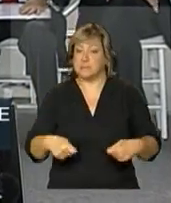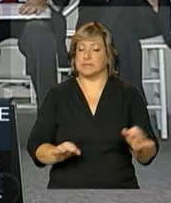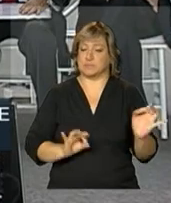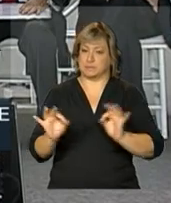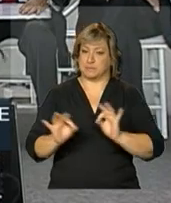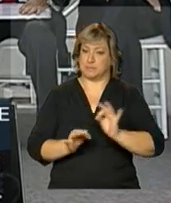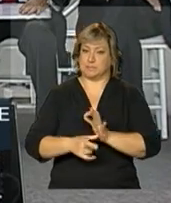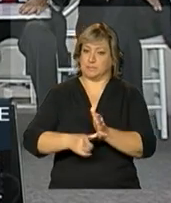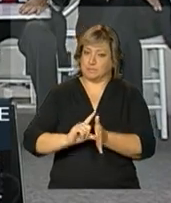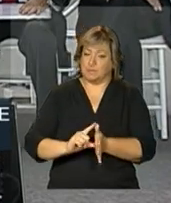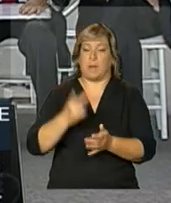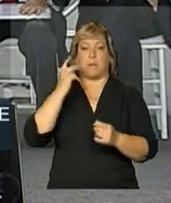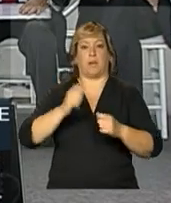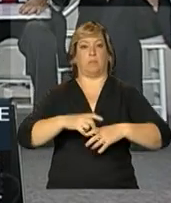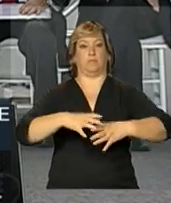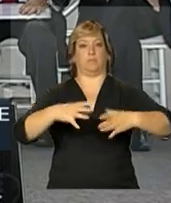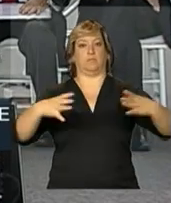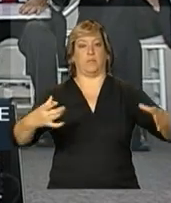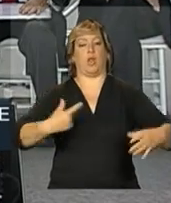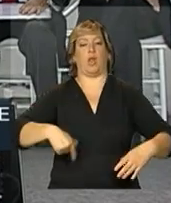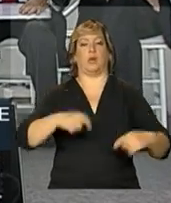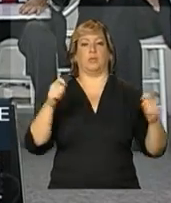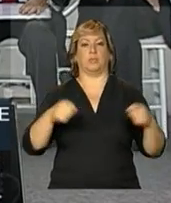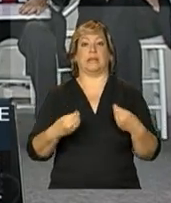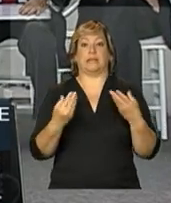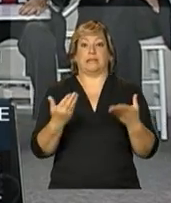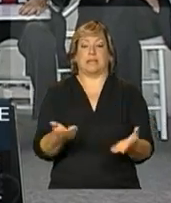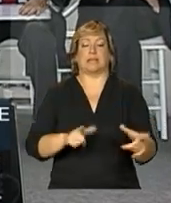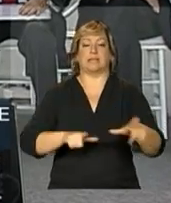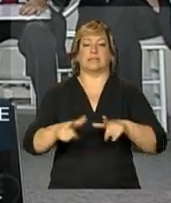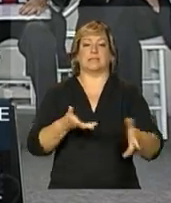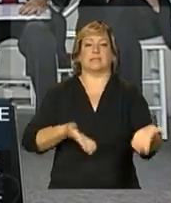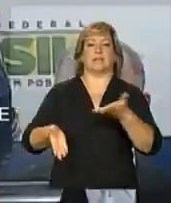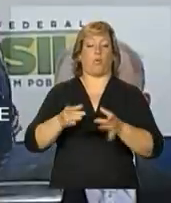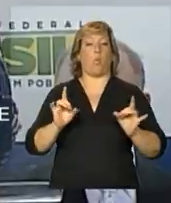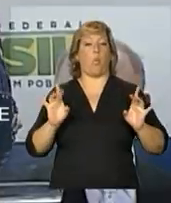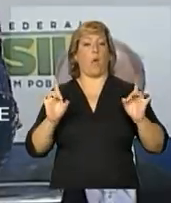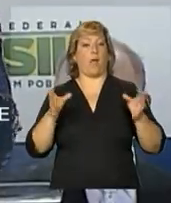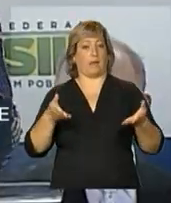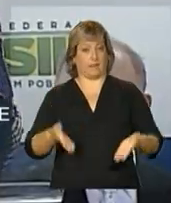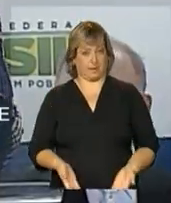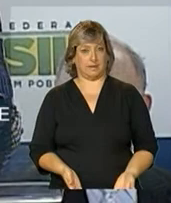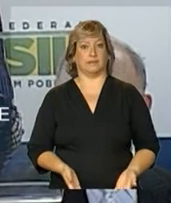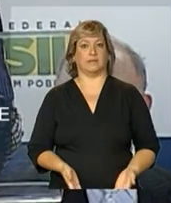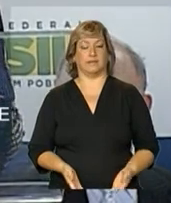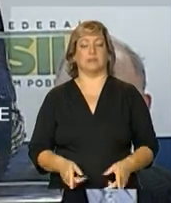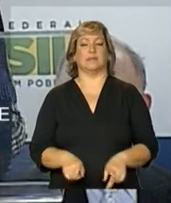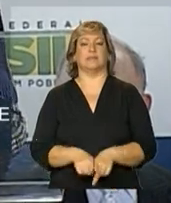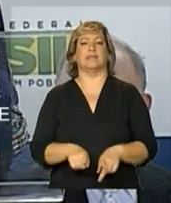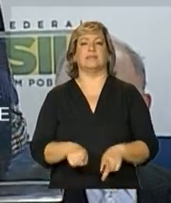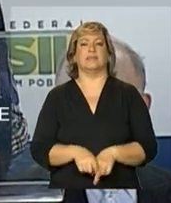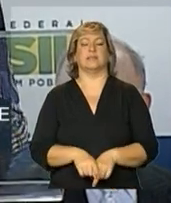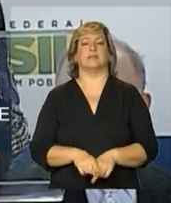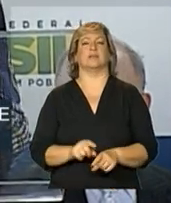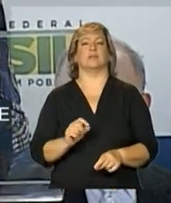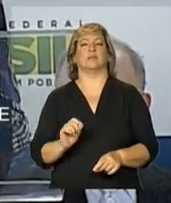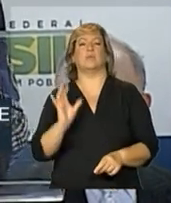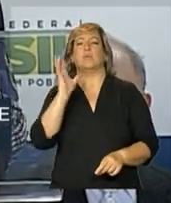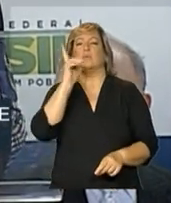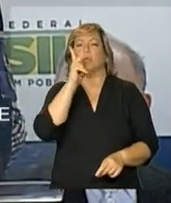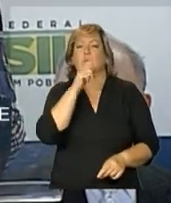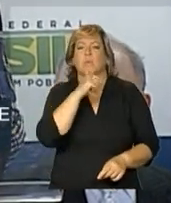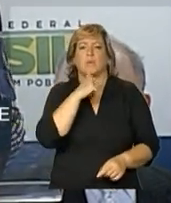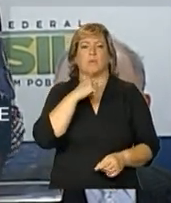capacidade para prestar serviços de qualidade aqui para desburocratizar os